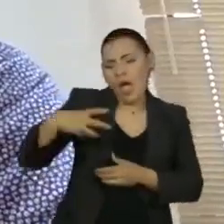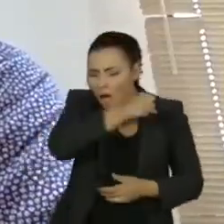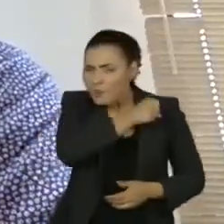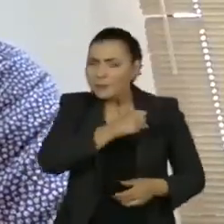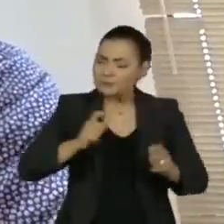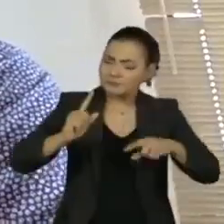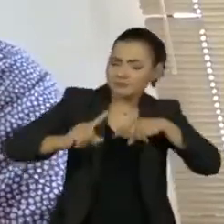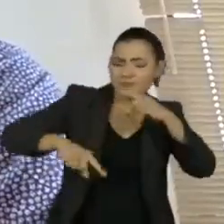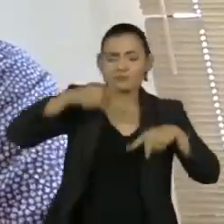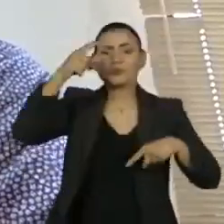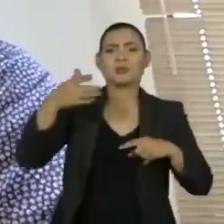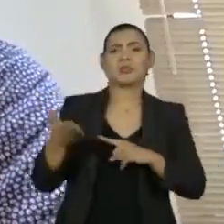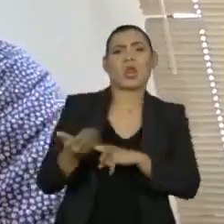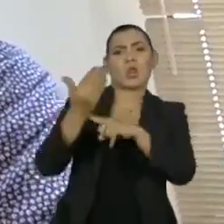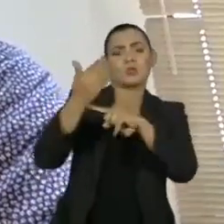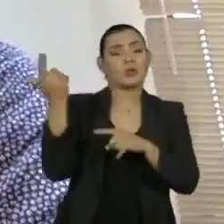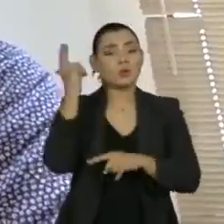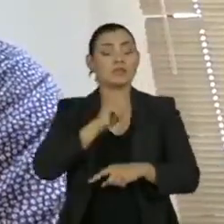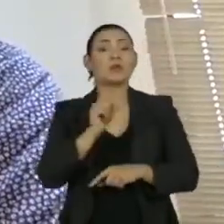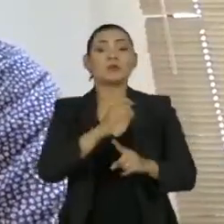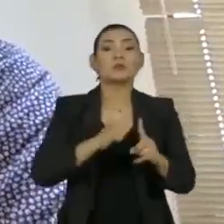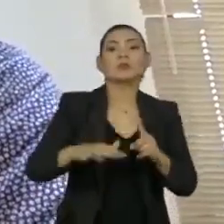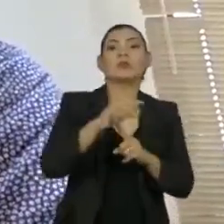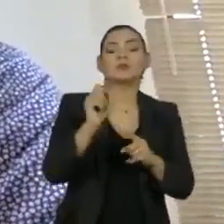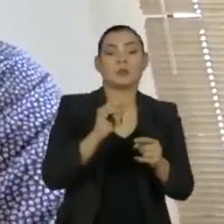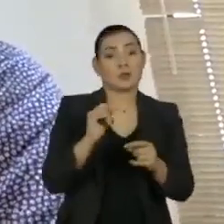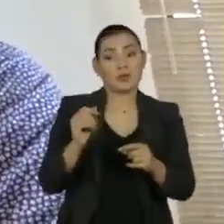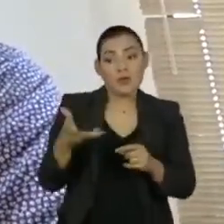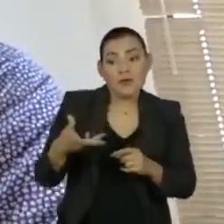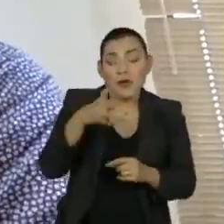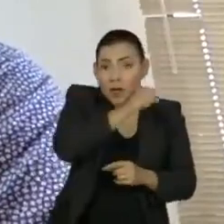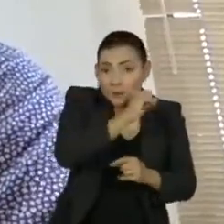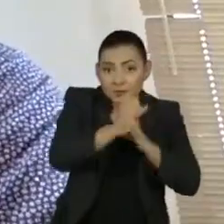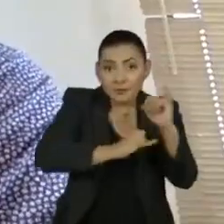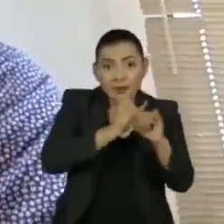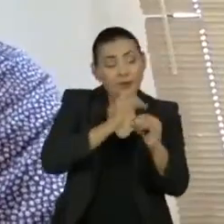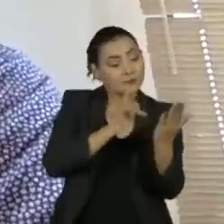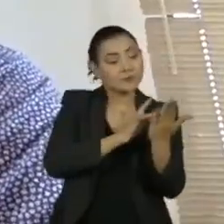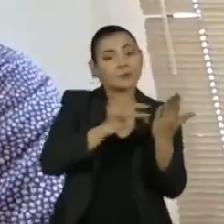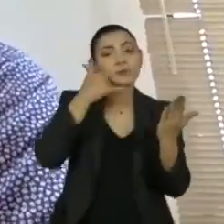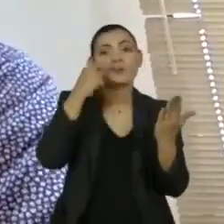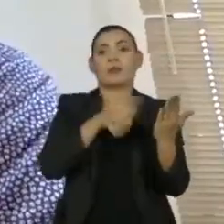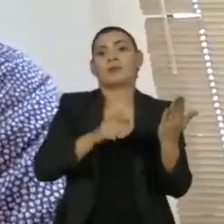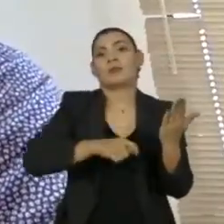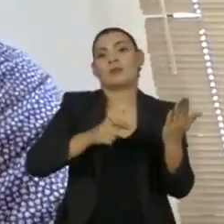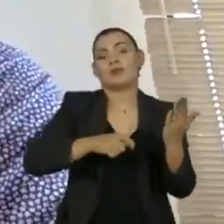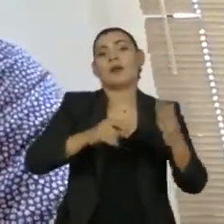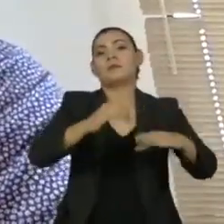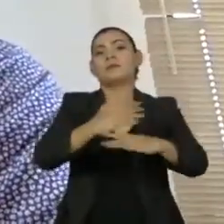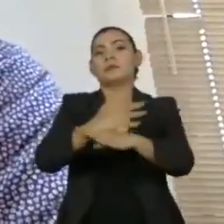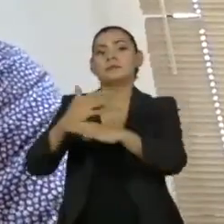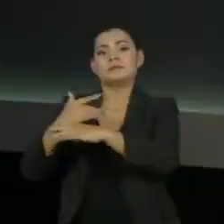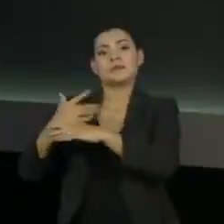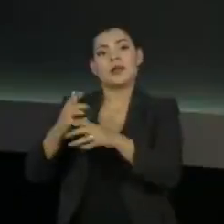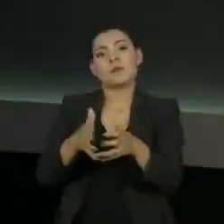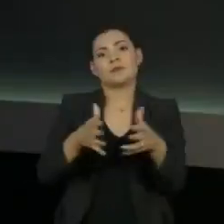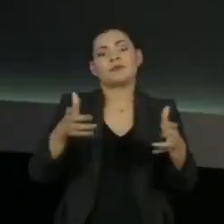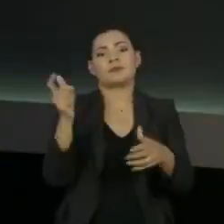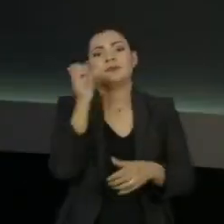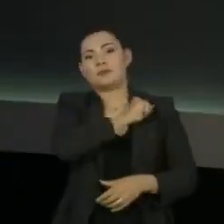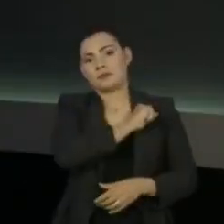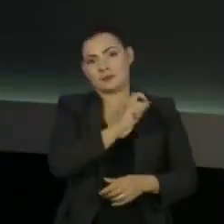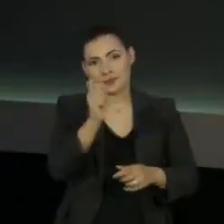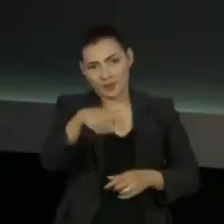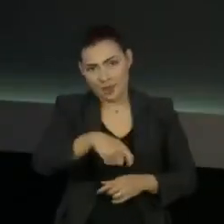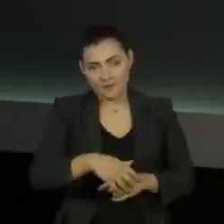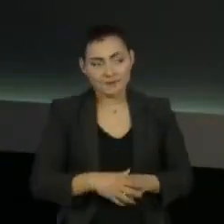revolucionar a sociedade e vai permitir que a internet de alta velocidade chegue, pelo menos, em grandes centros metropolitanos. E quando a